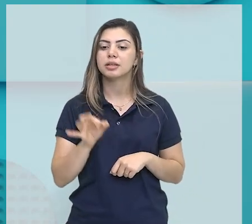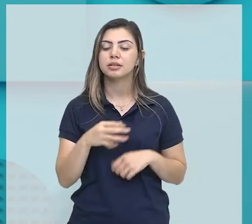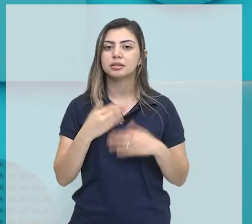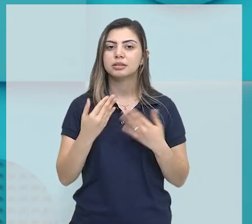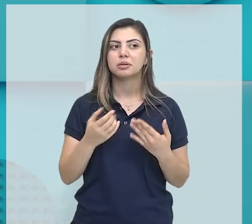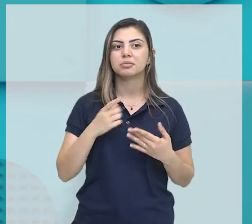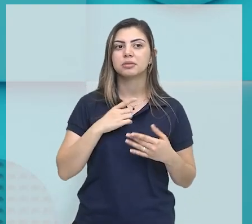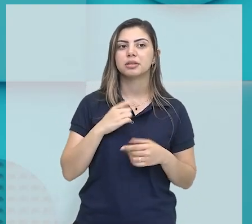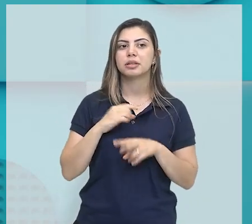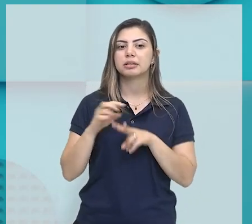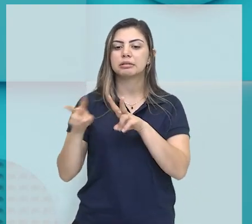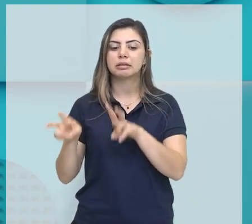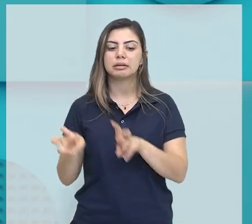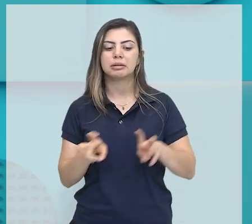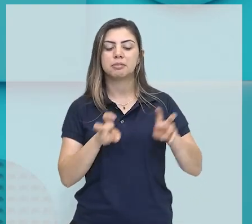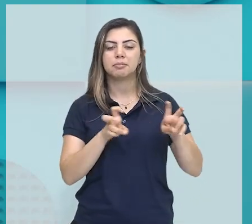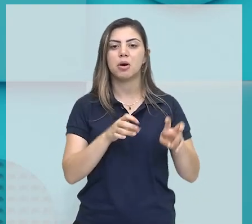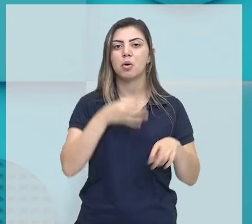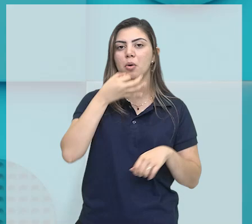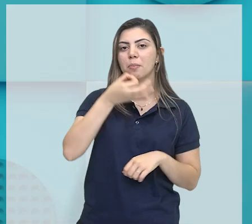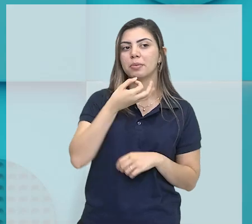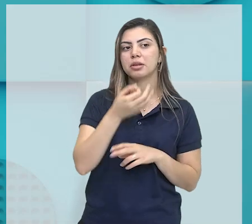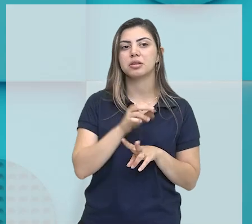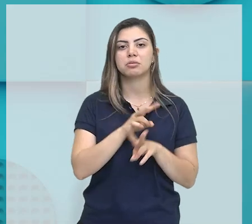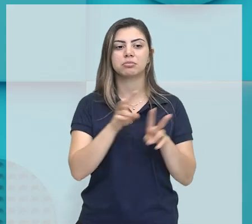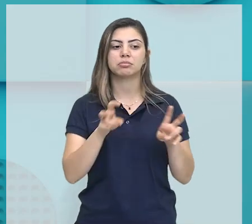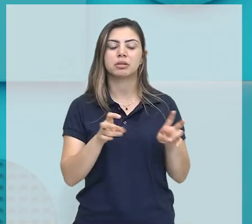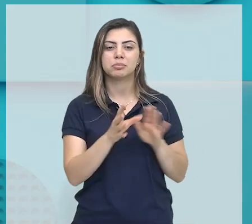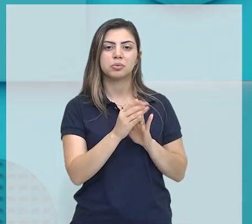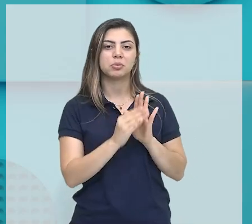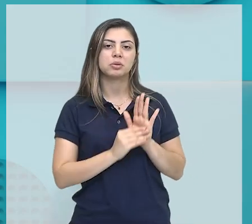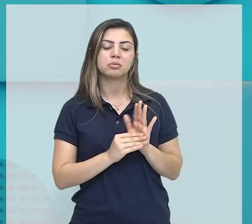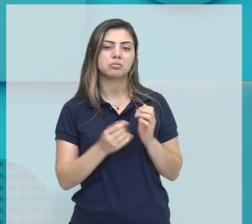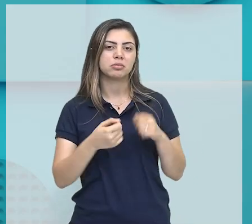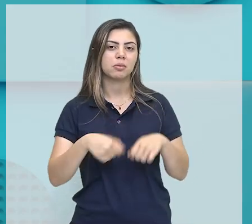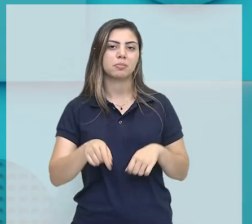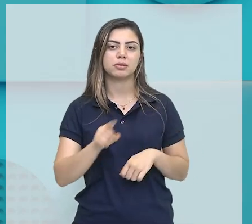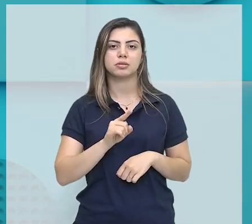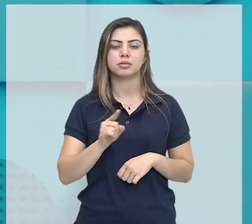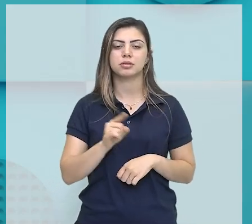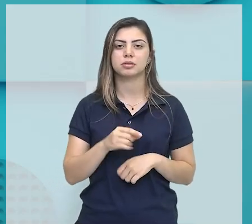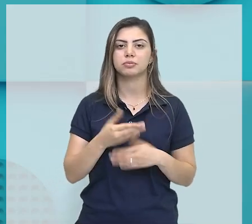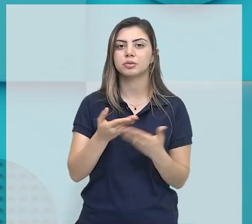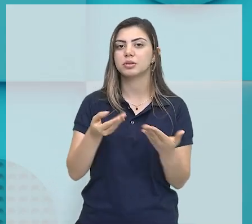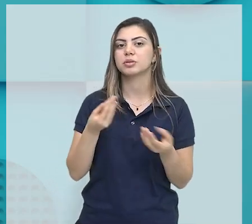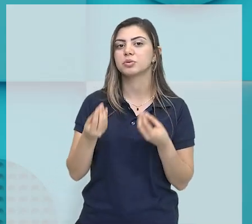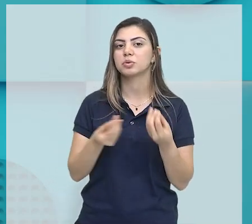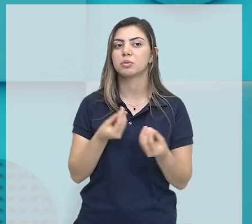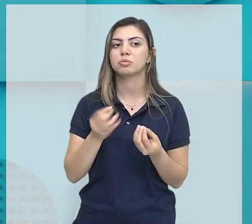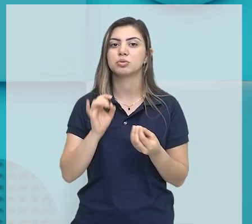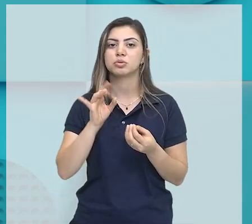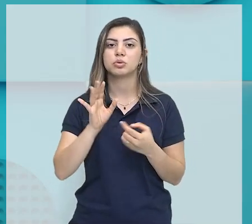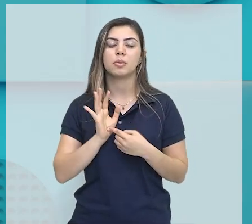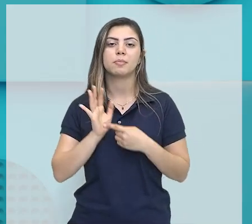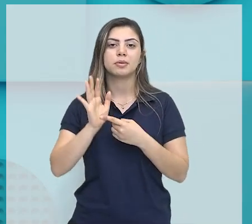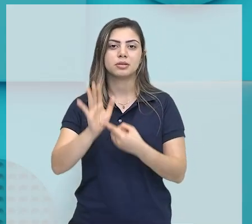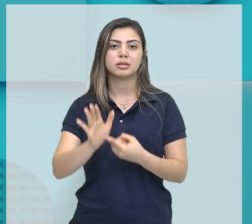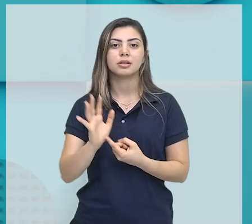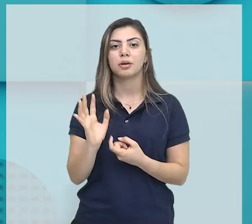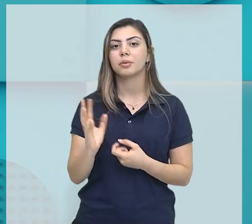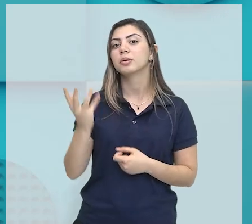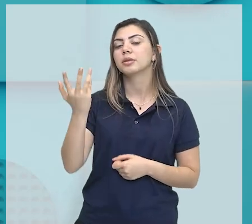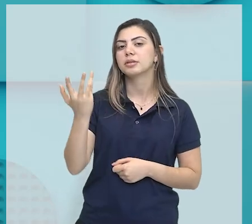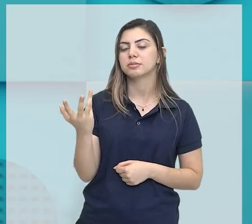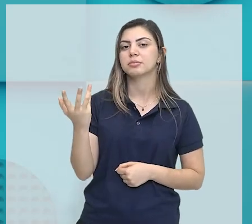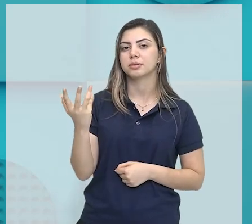muitas falas, muitas opiniões sobre o texto, porque você vai praticamente apresentar a situação,